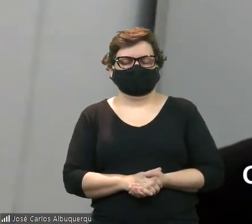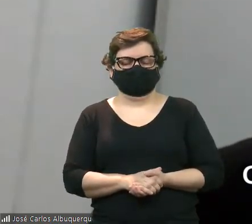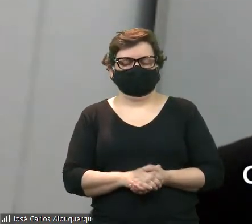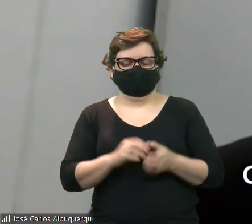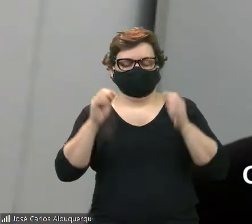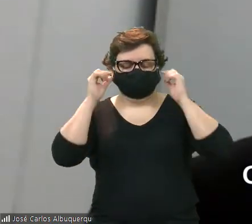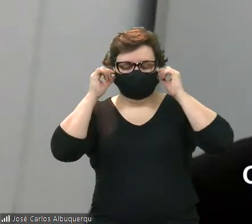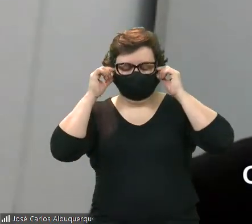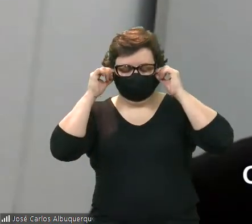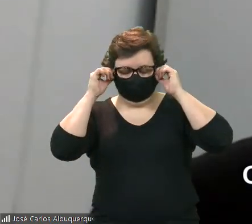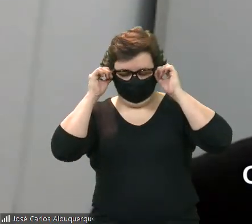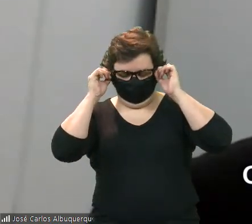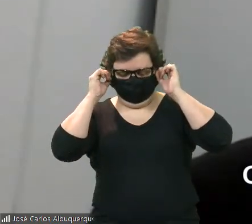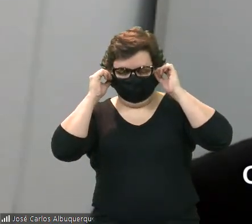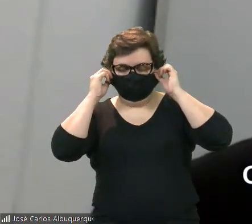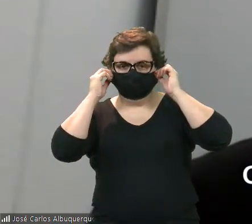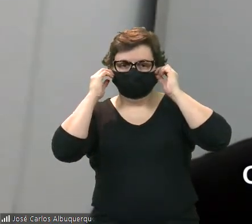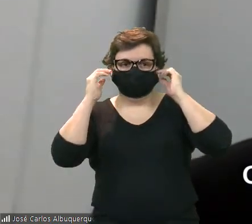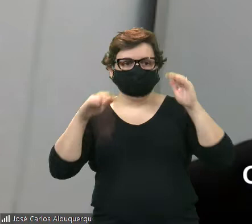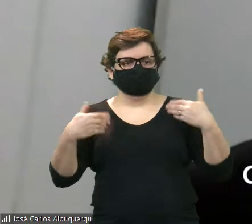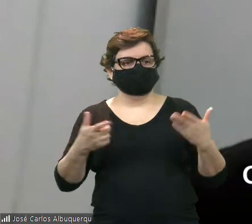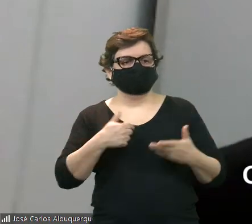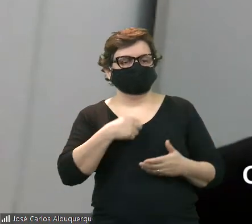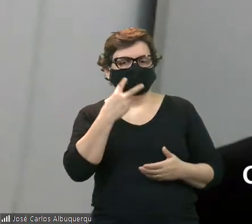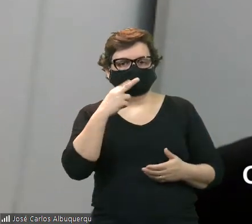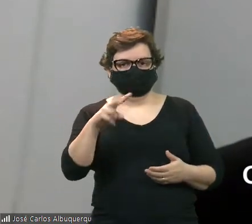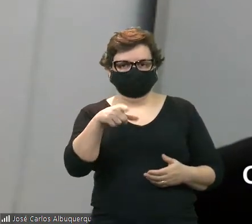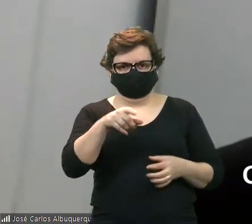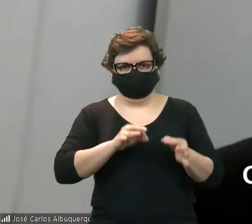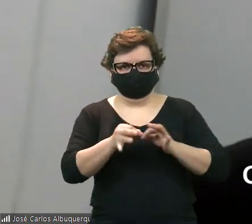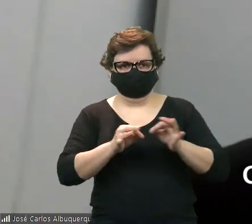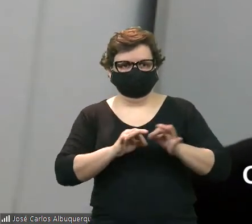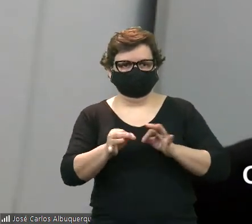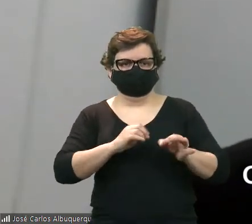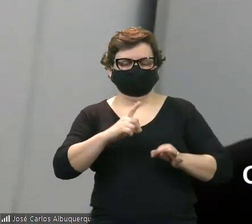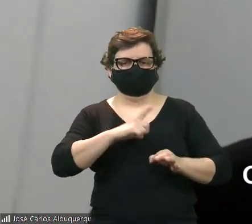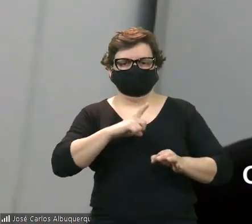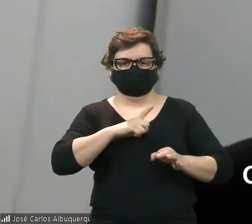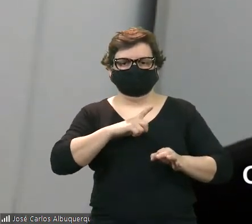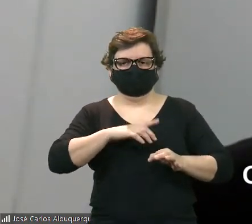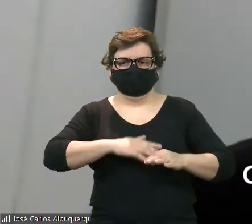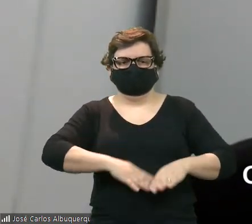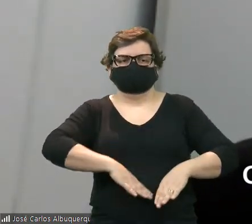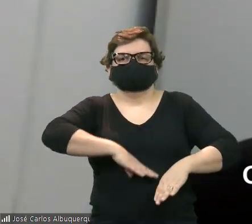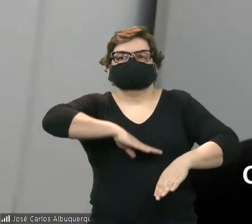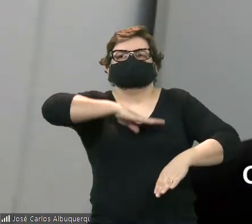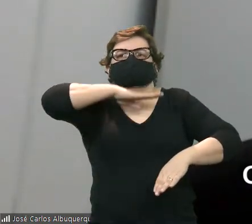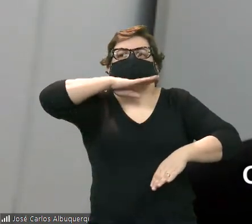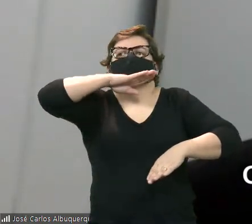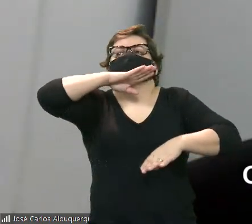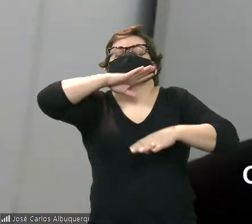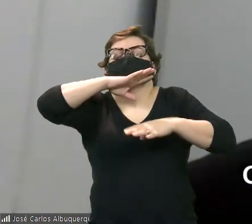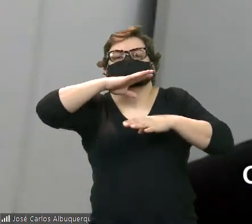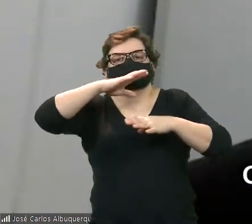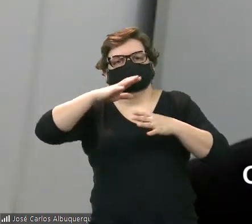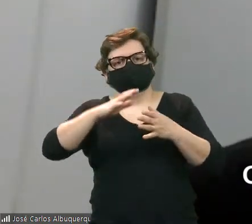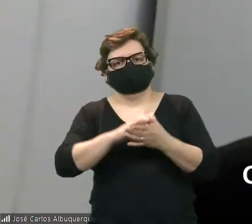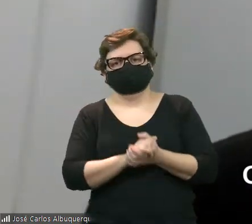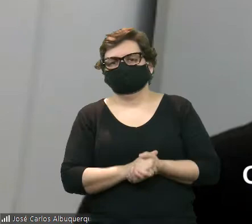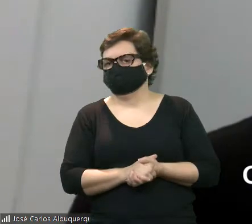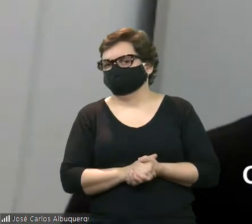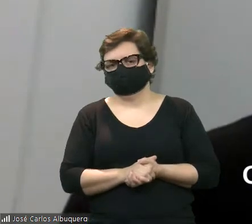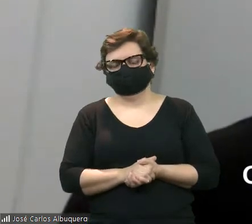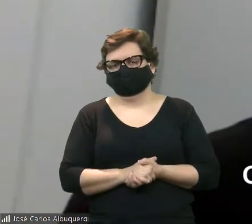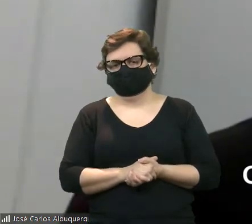Enfim, eu vejo que o projeto em apreço trará um afogamento gradual das atividades fazendárias